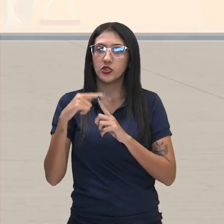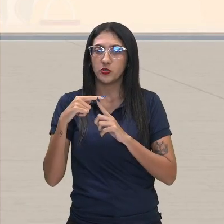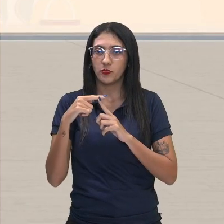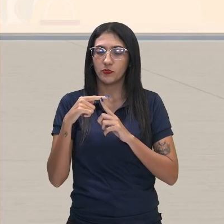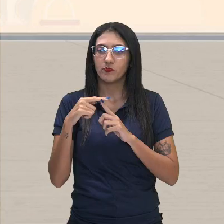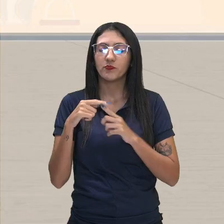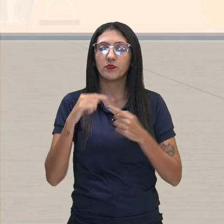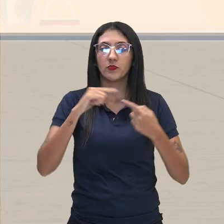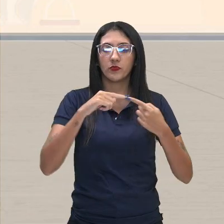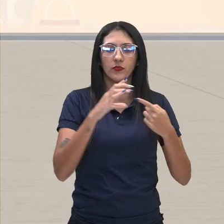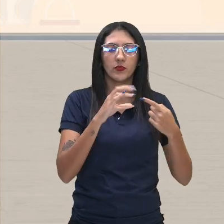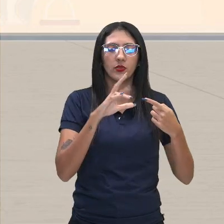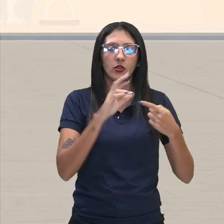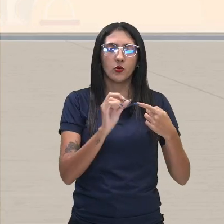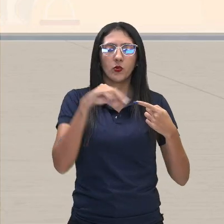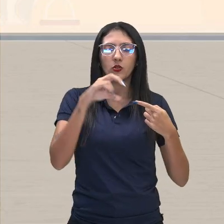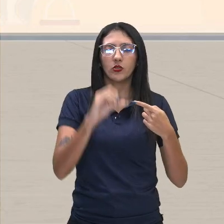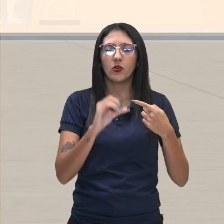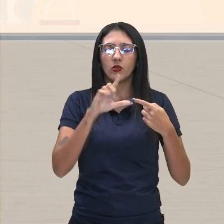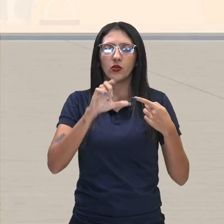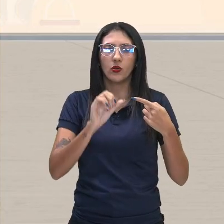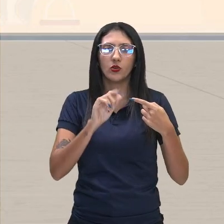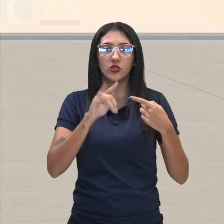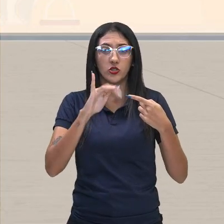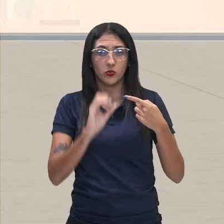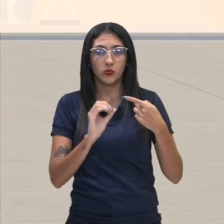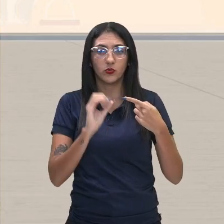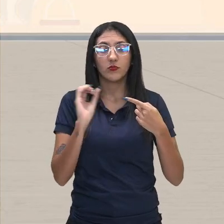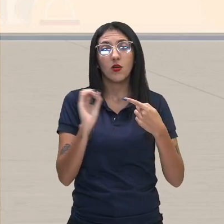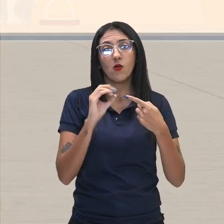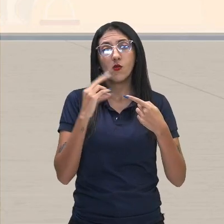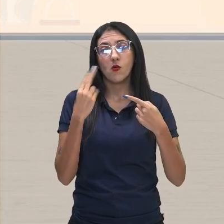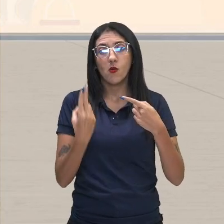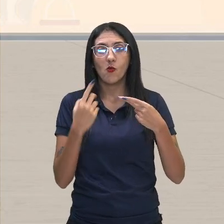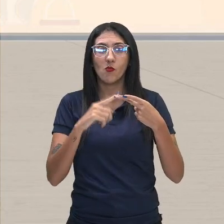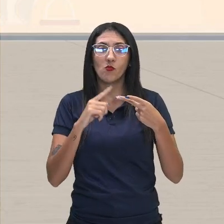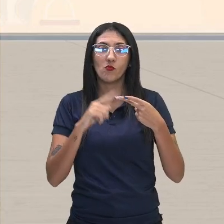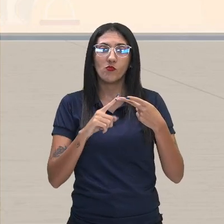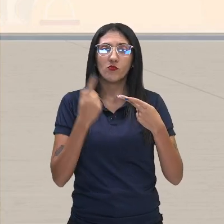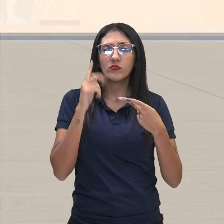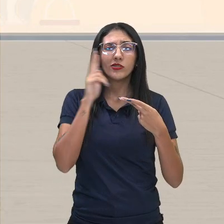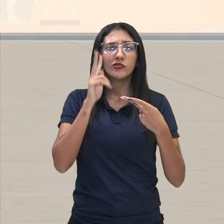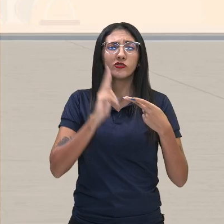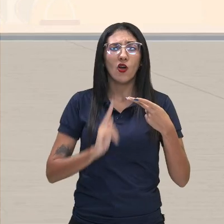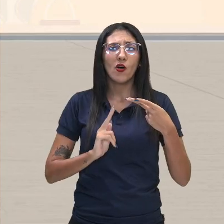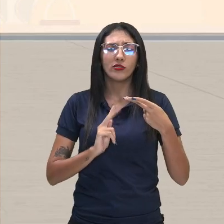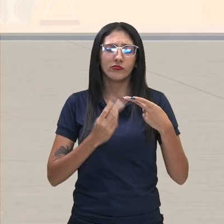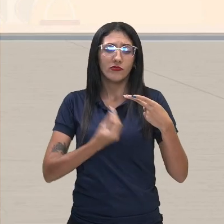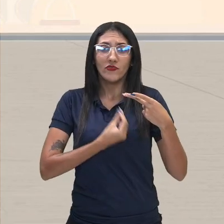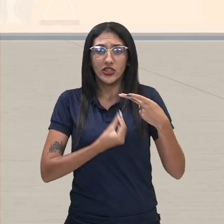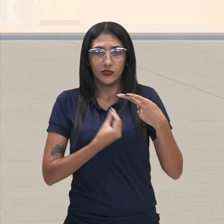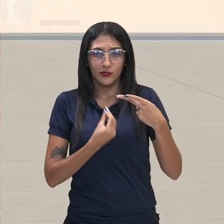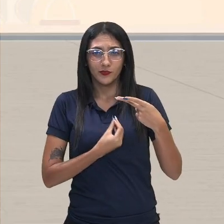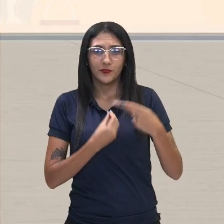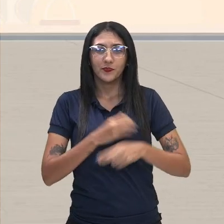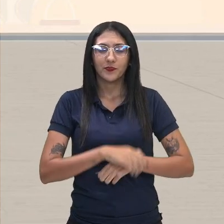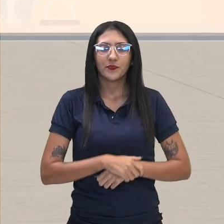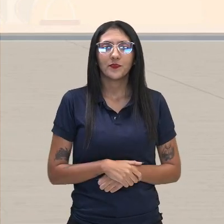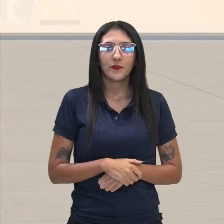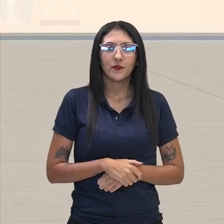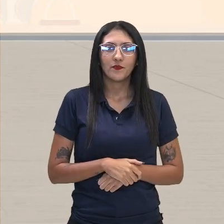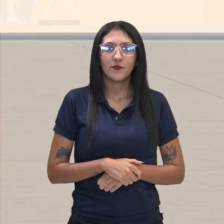forma cronológica ou vivido, né? O tempo histórico.